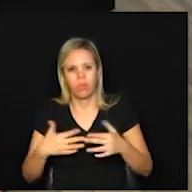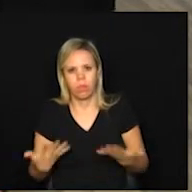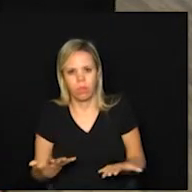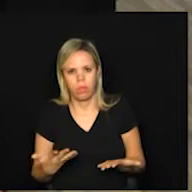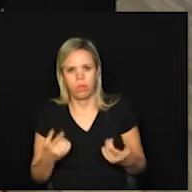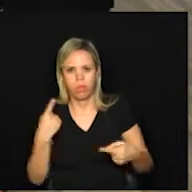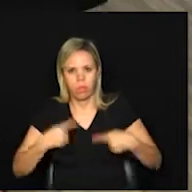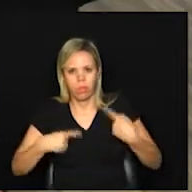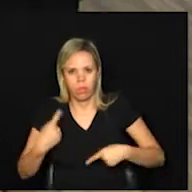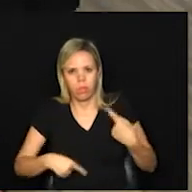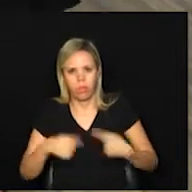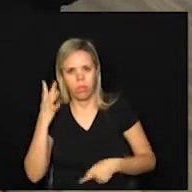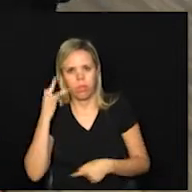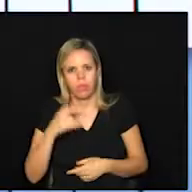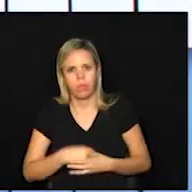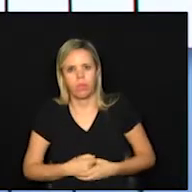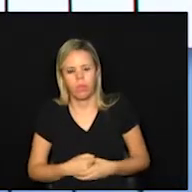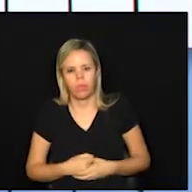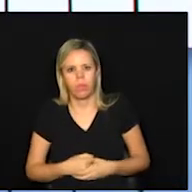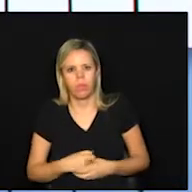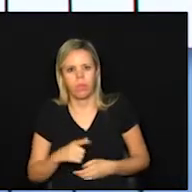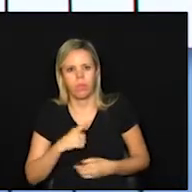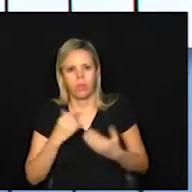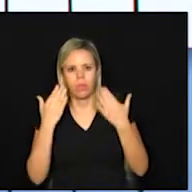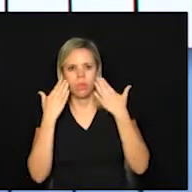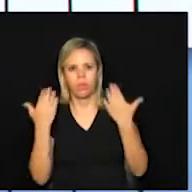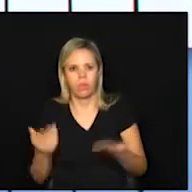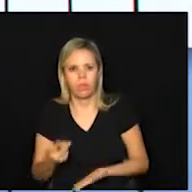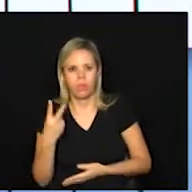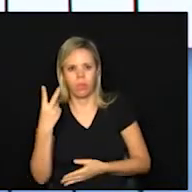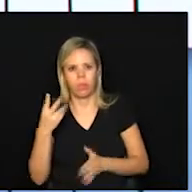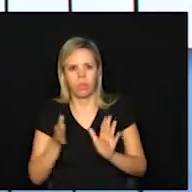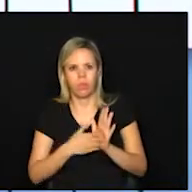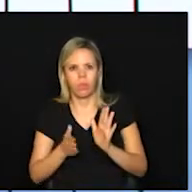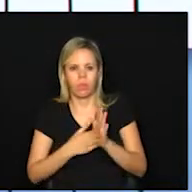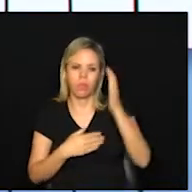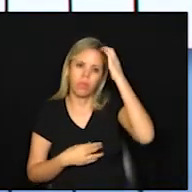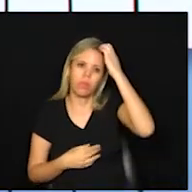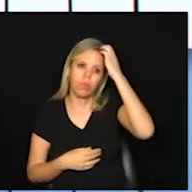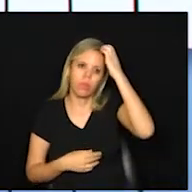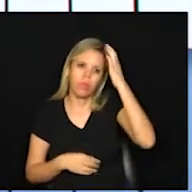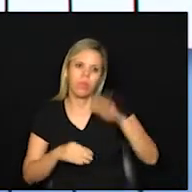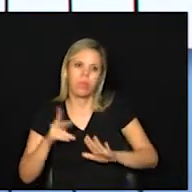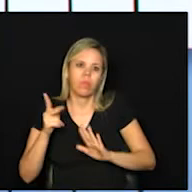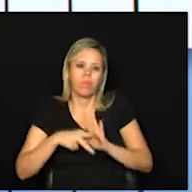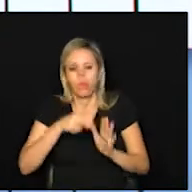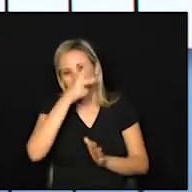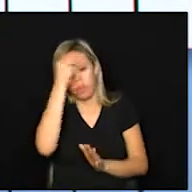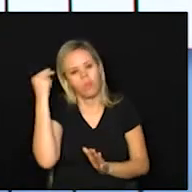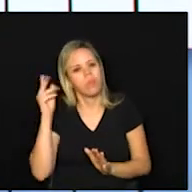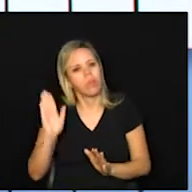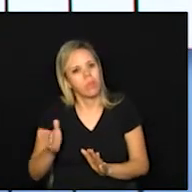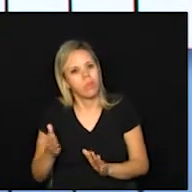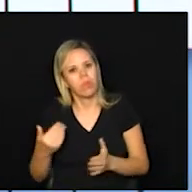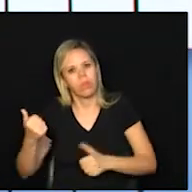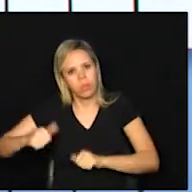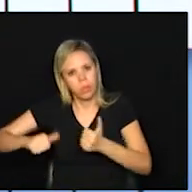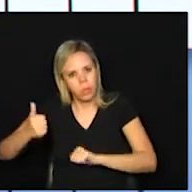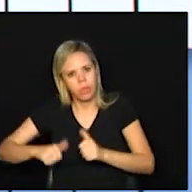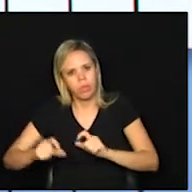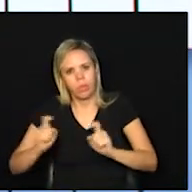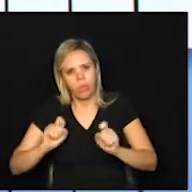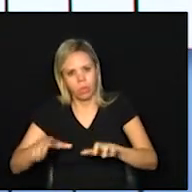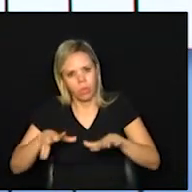ser discutidas amanhã. A gente destaca aqui 2 propostas de autoria da Prefeitura que já passaram por